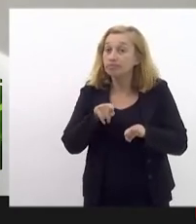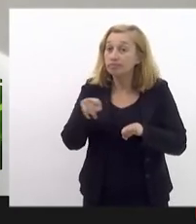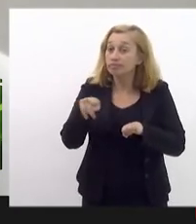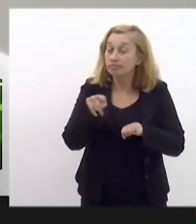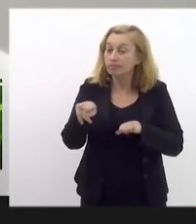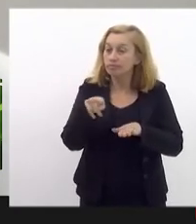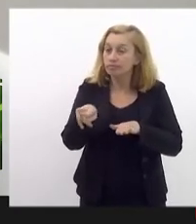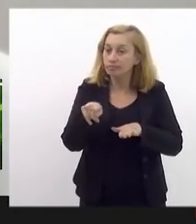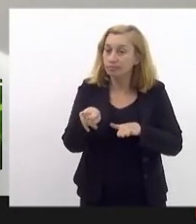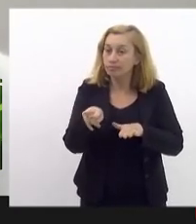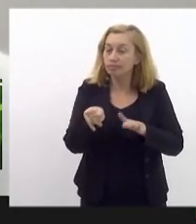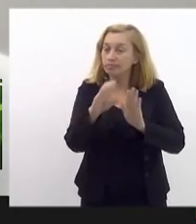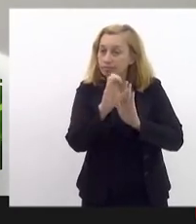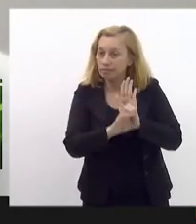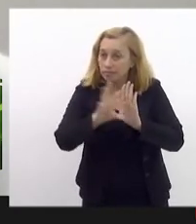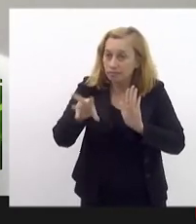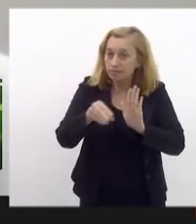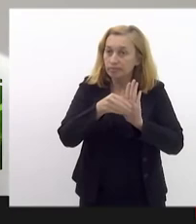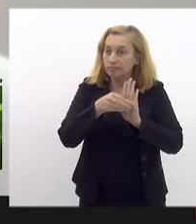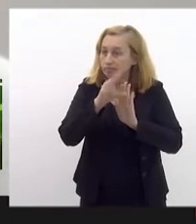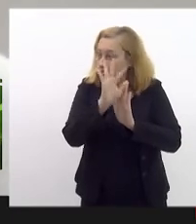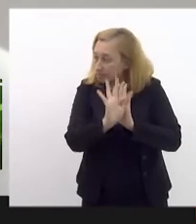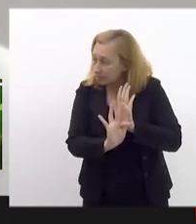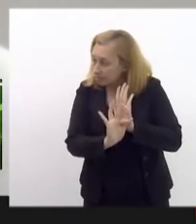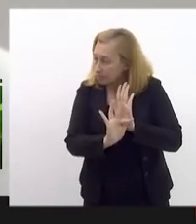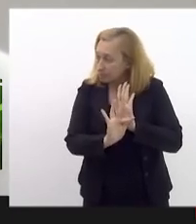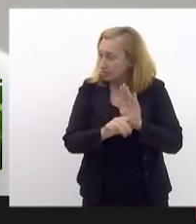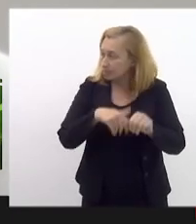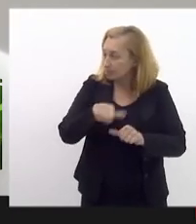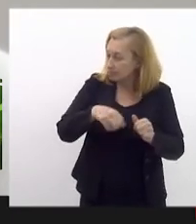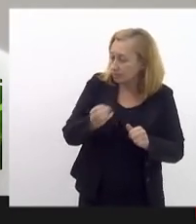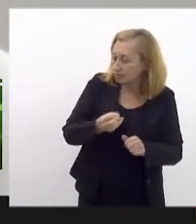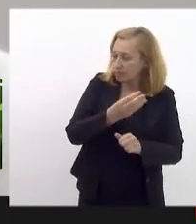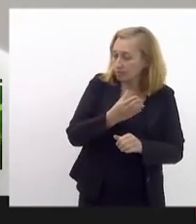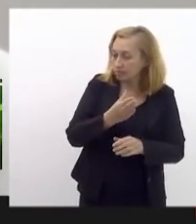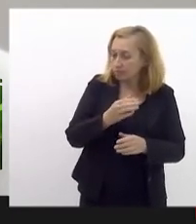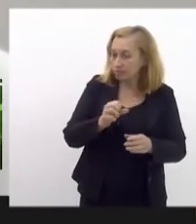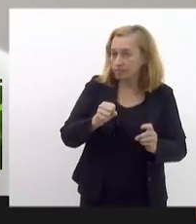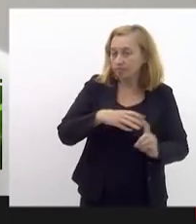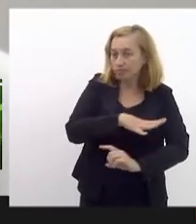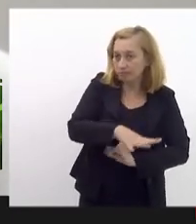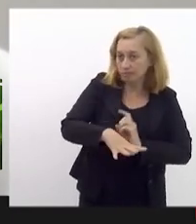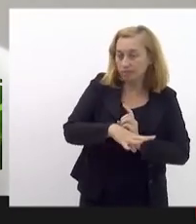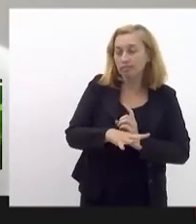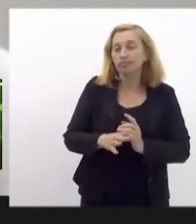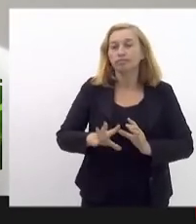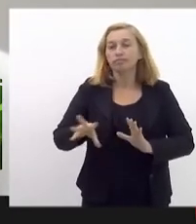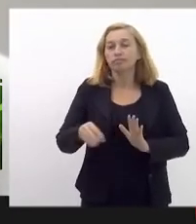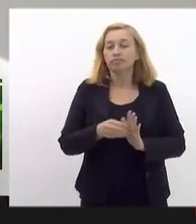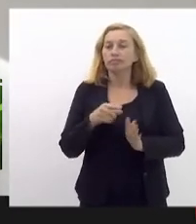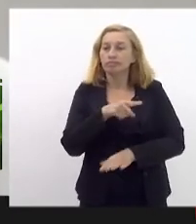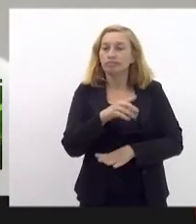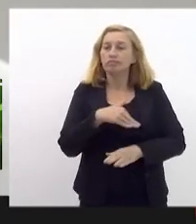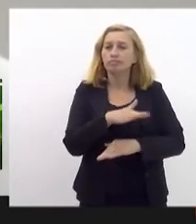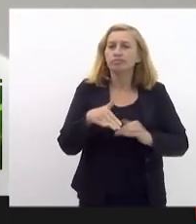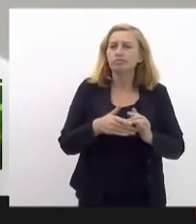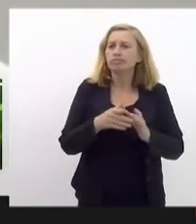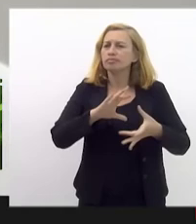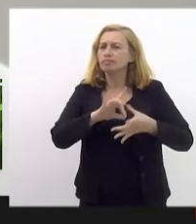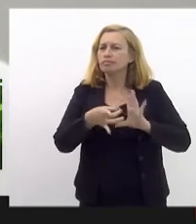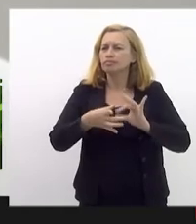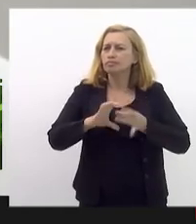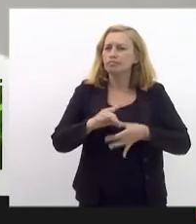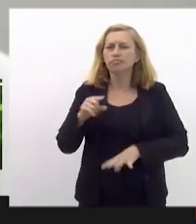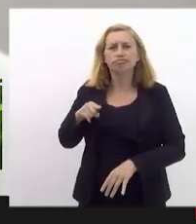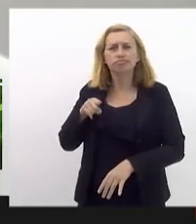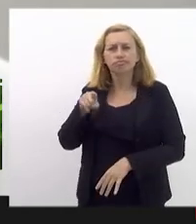agora, através das emendas inseridas no texto, então a inovação social está inserida aí. Então, todo esse contexto